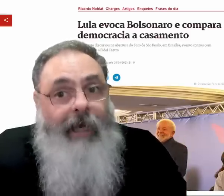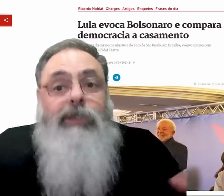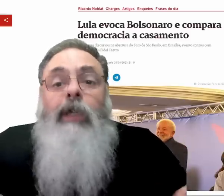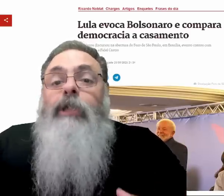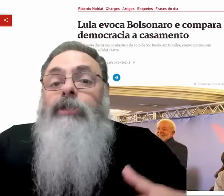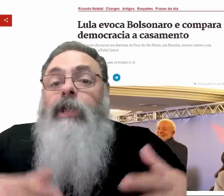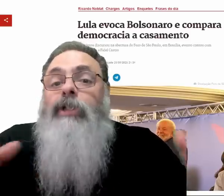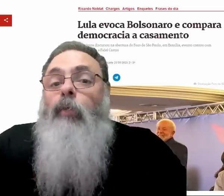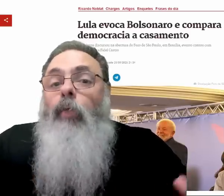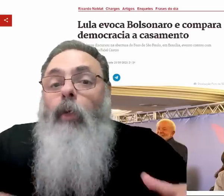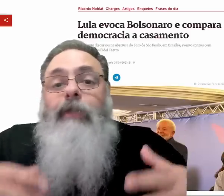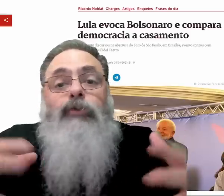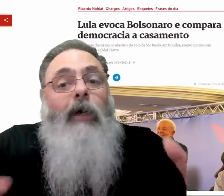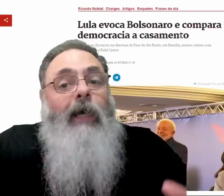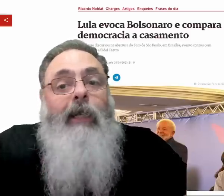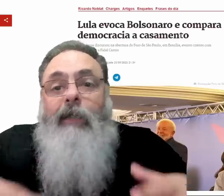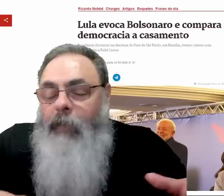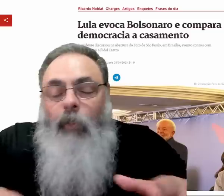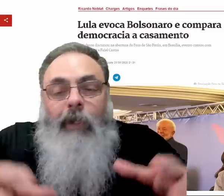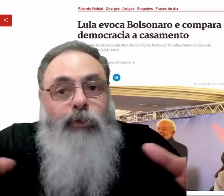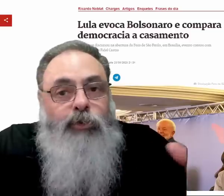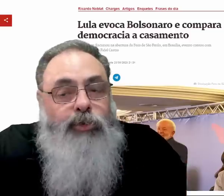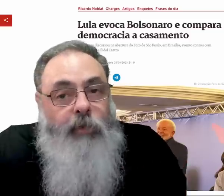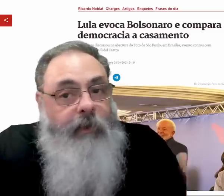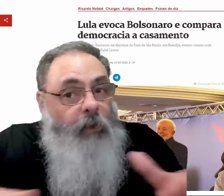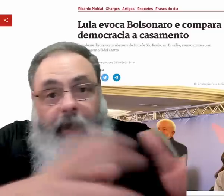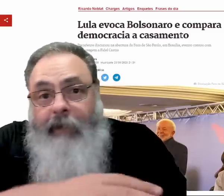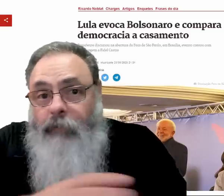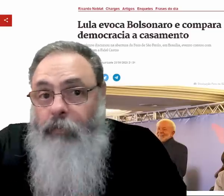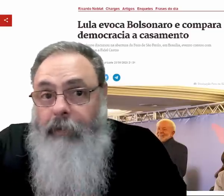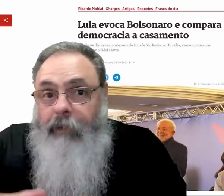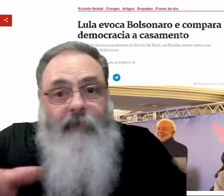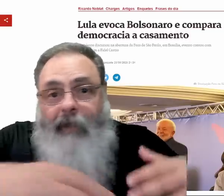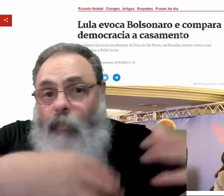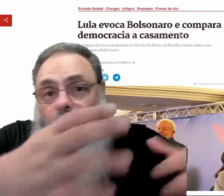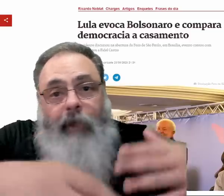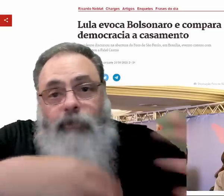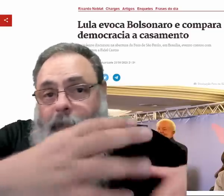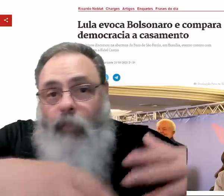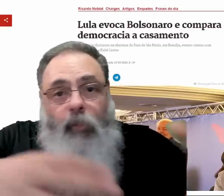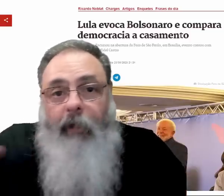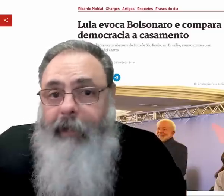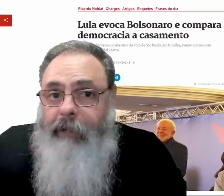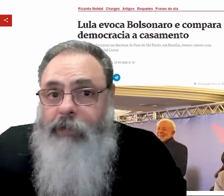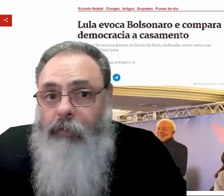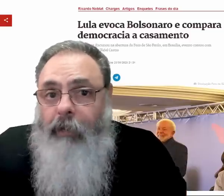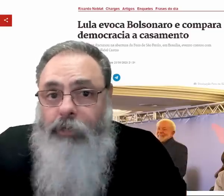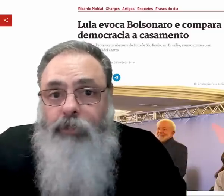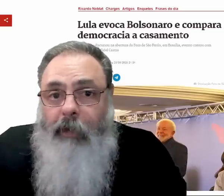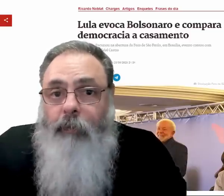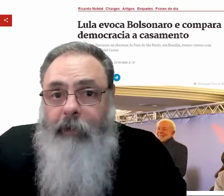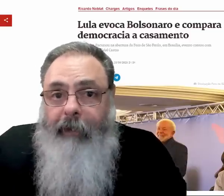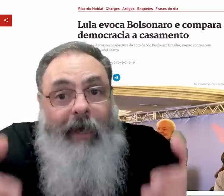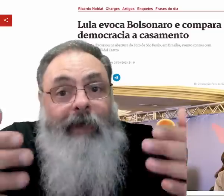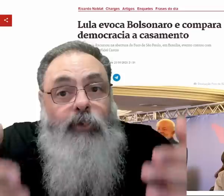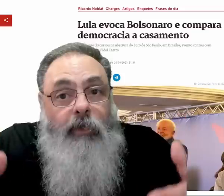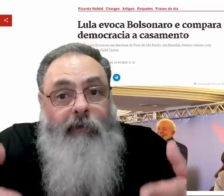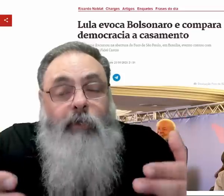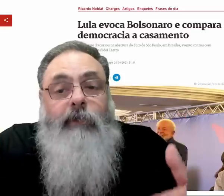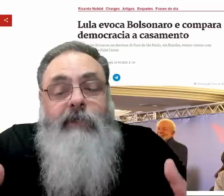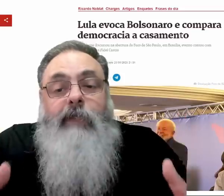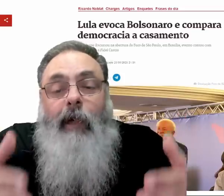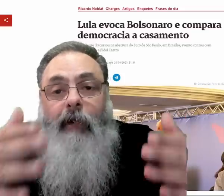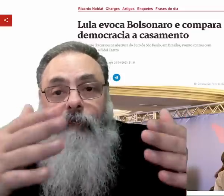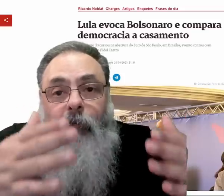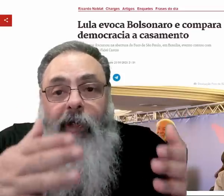de verdade de deixar concorrer Só a galera picolé de chuchu que não ganha do Lula que vai concorrer só para concorrer e deixar o Lula continuar no poder é isso